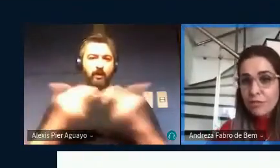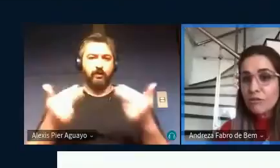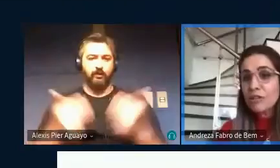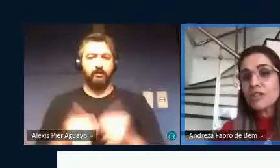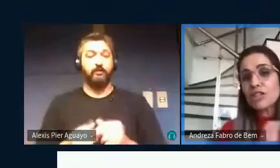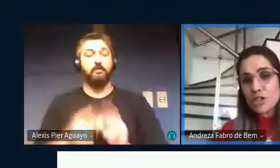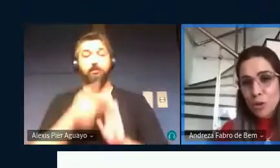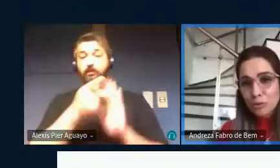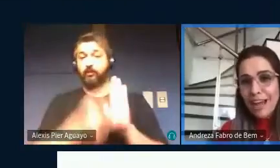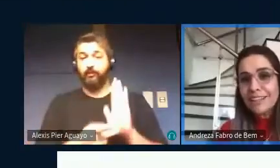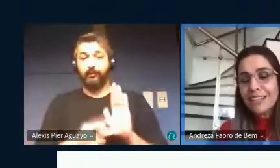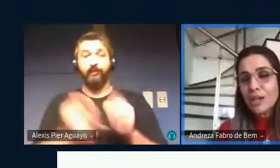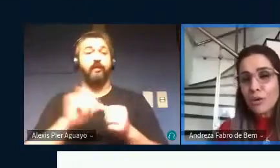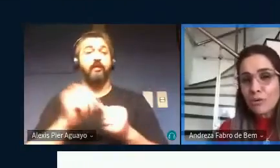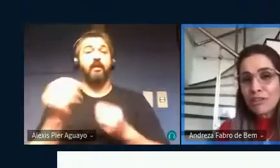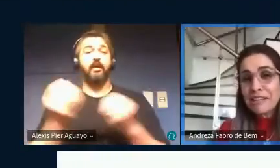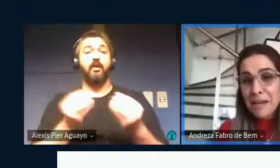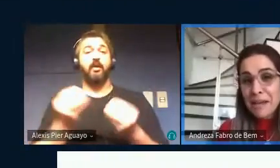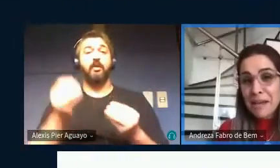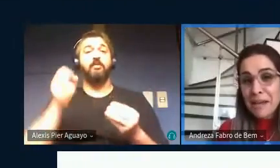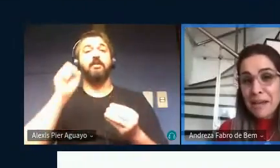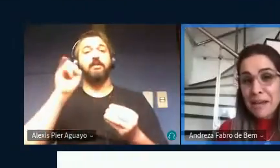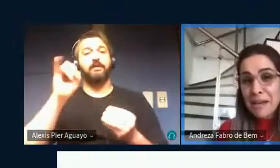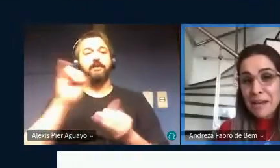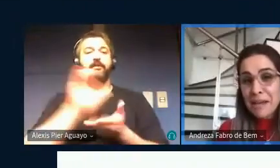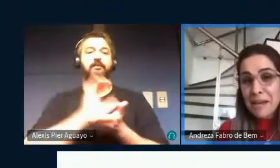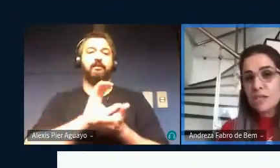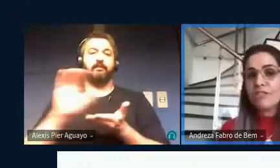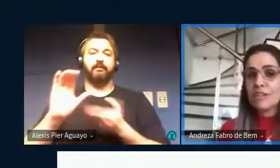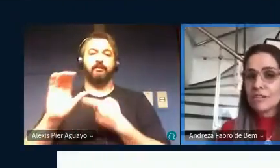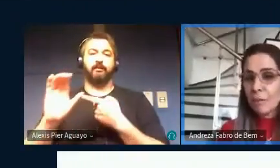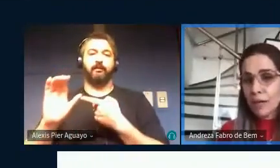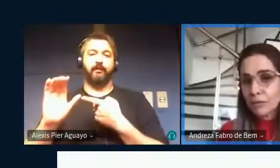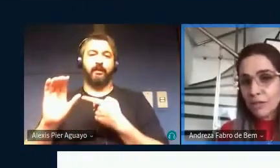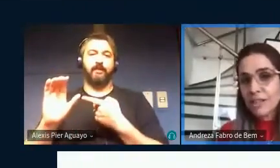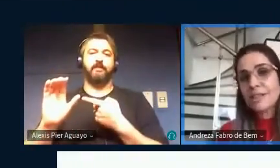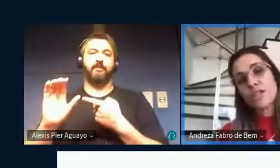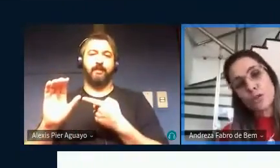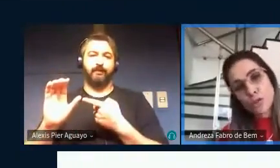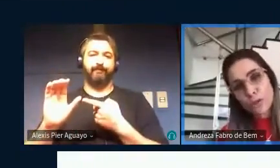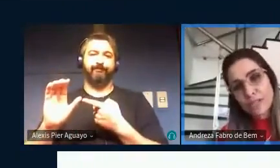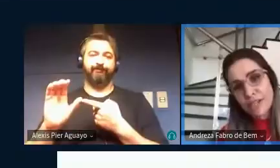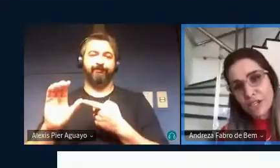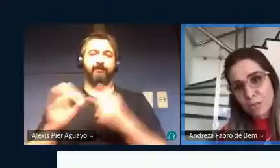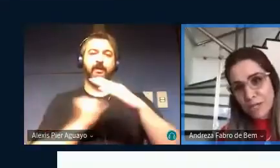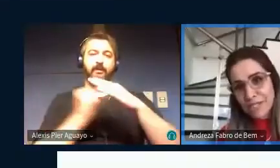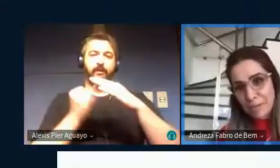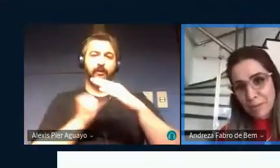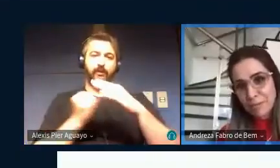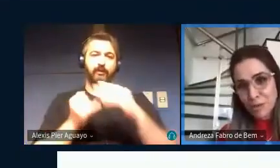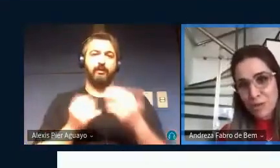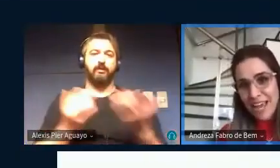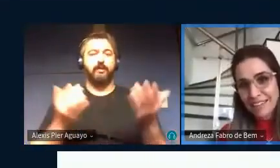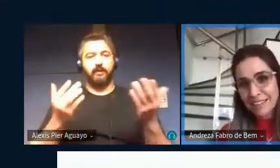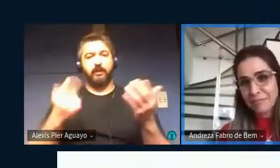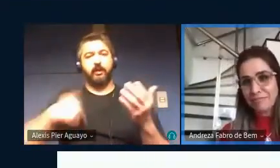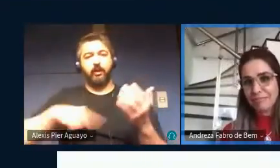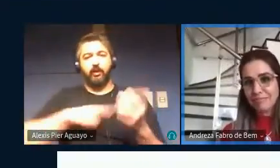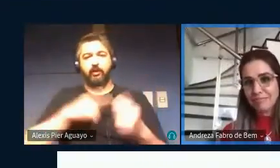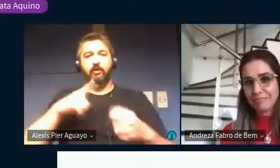ser desenvolvido se a gente contar com o financiamento, né, das agências de financiamento e das instituições que a gente participa. Muito